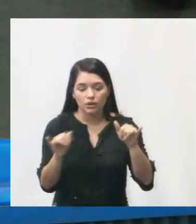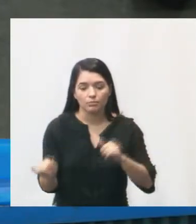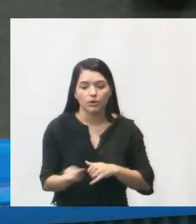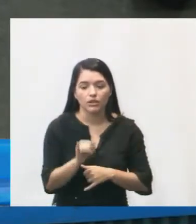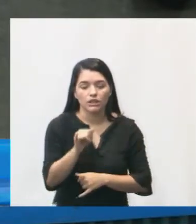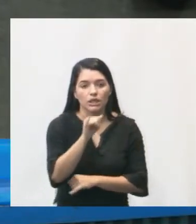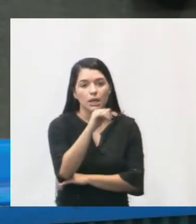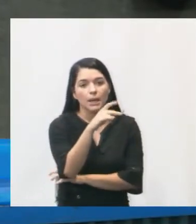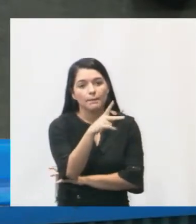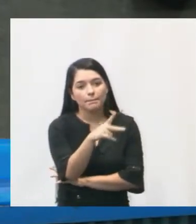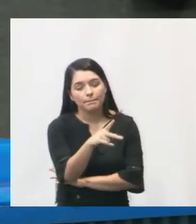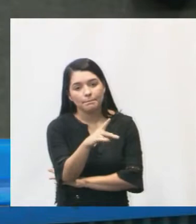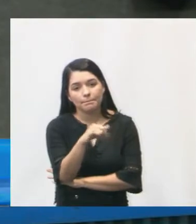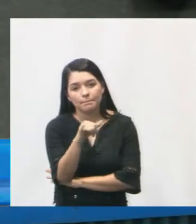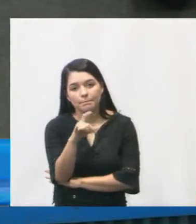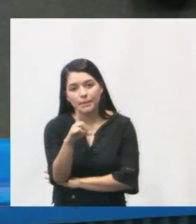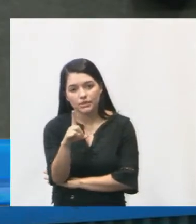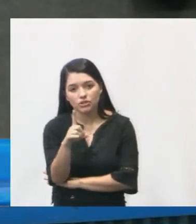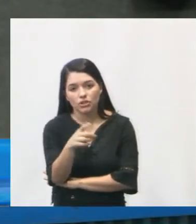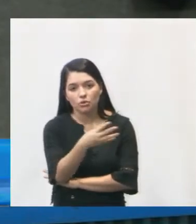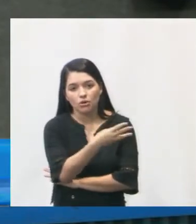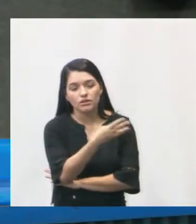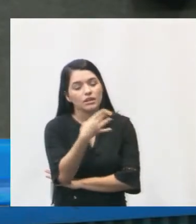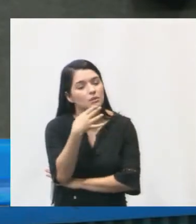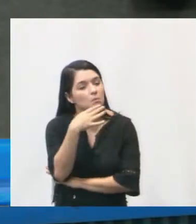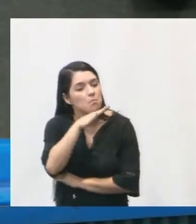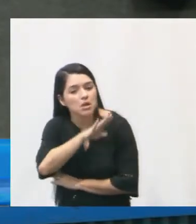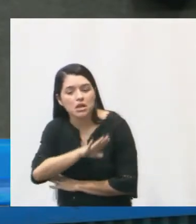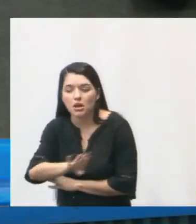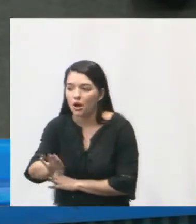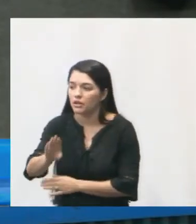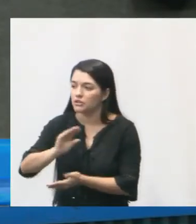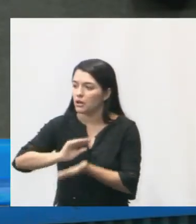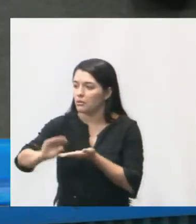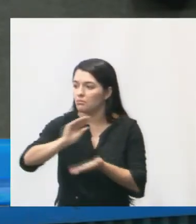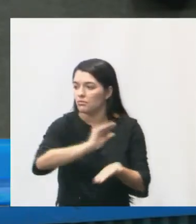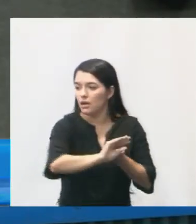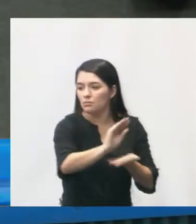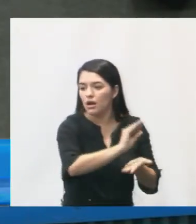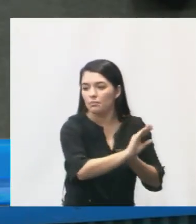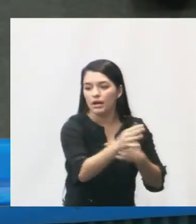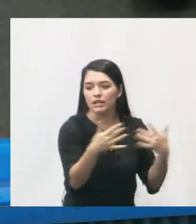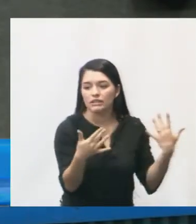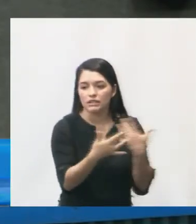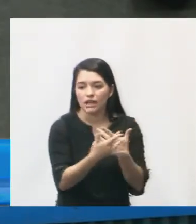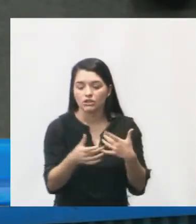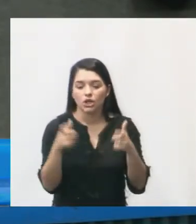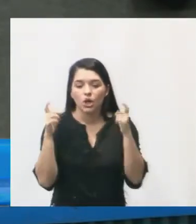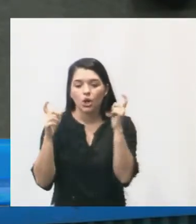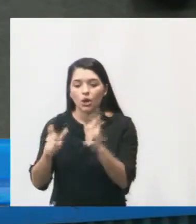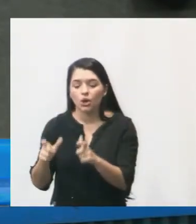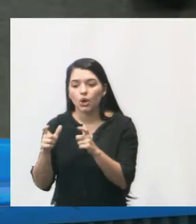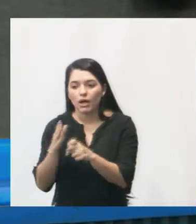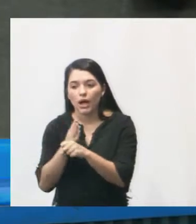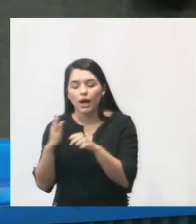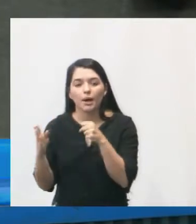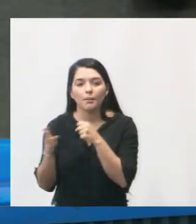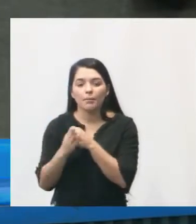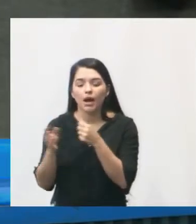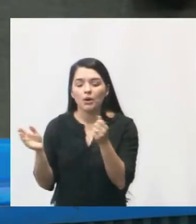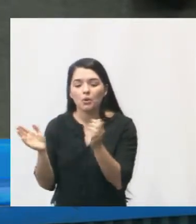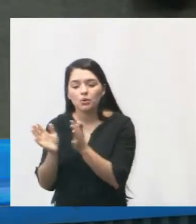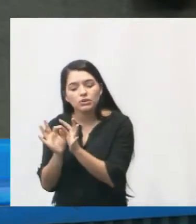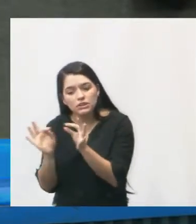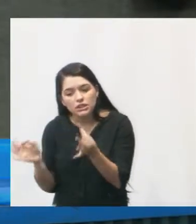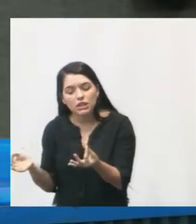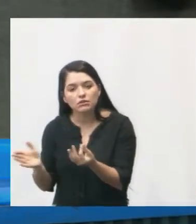400 milhões de investimento da nossa cidade, onde bairros menos beneficiados serão vistos com